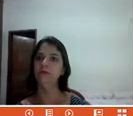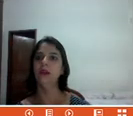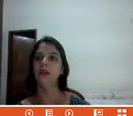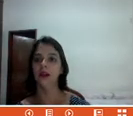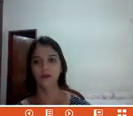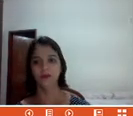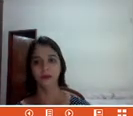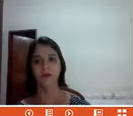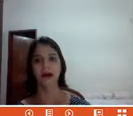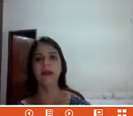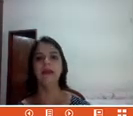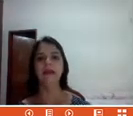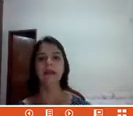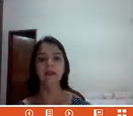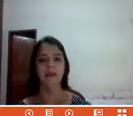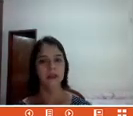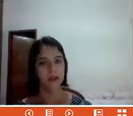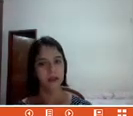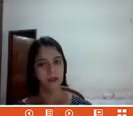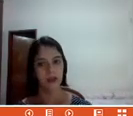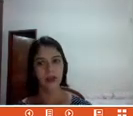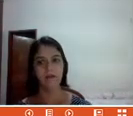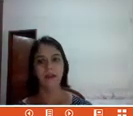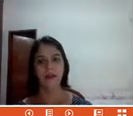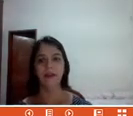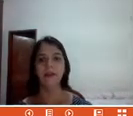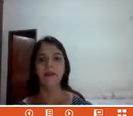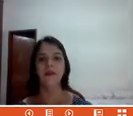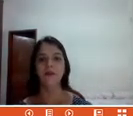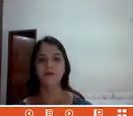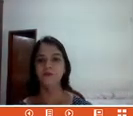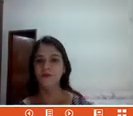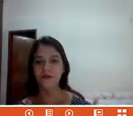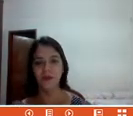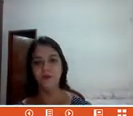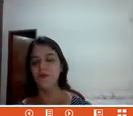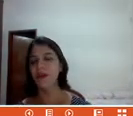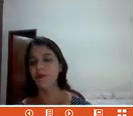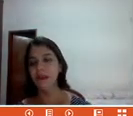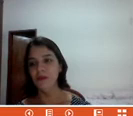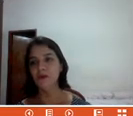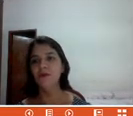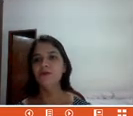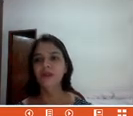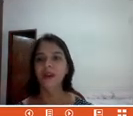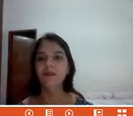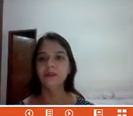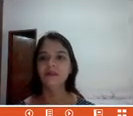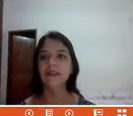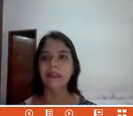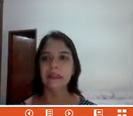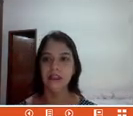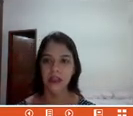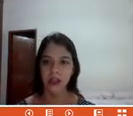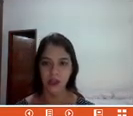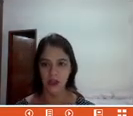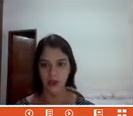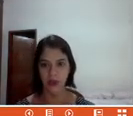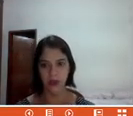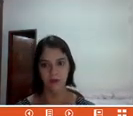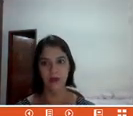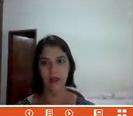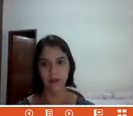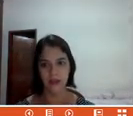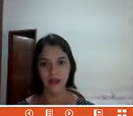forma legal, de forma bacana, sem haver, né, nenhum problema, nenhum conflito entre vocês